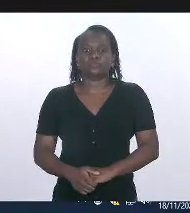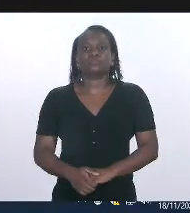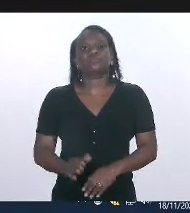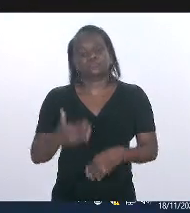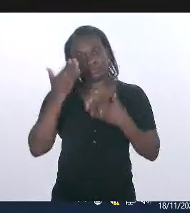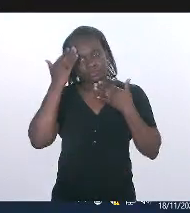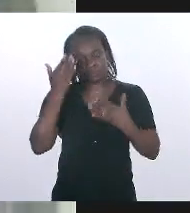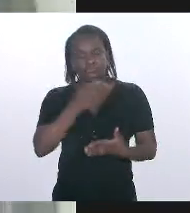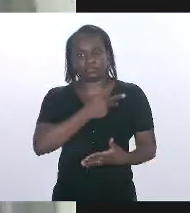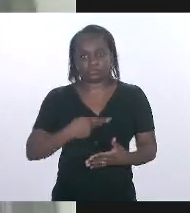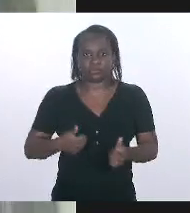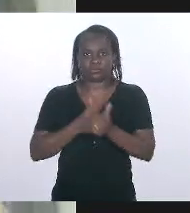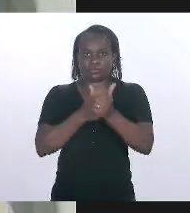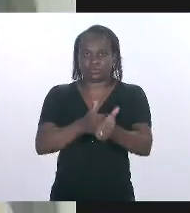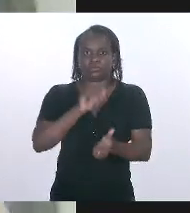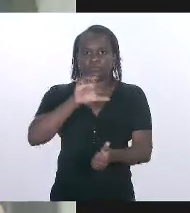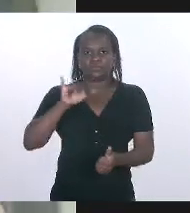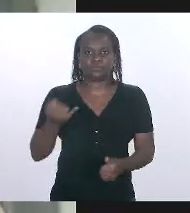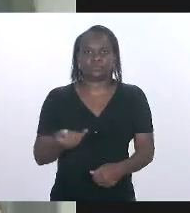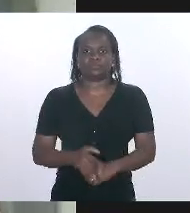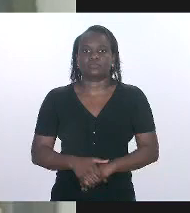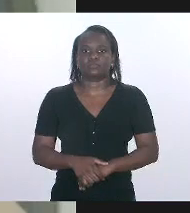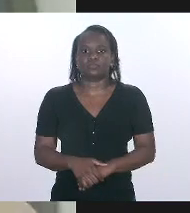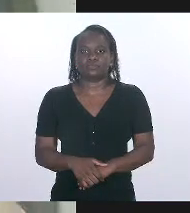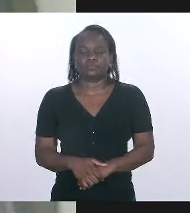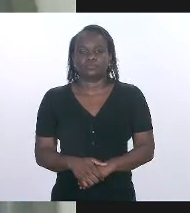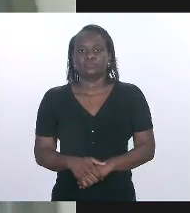Obrigado, presidente. Acompanha a CCJ.